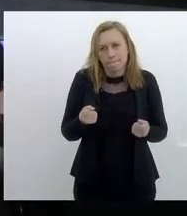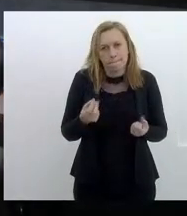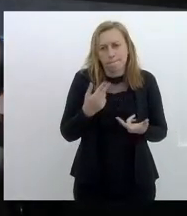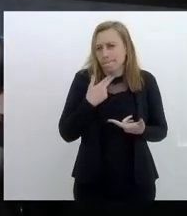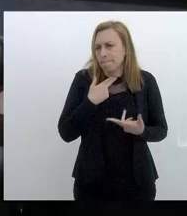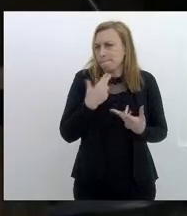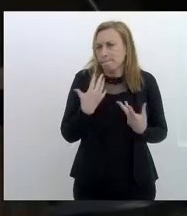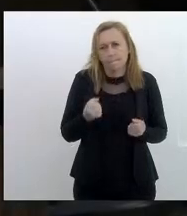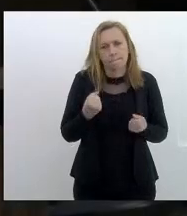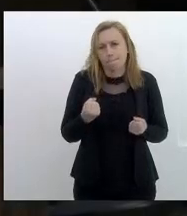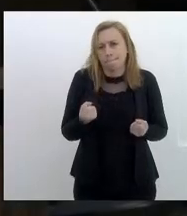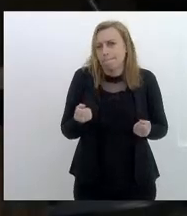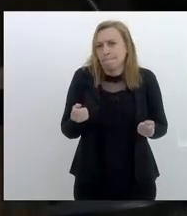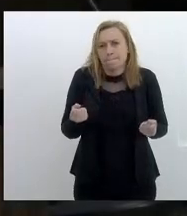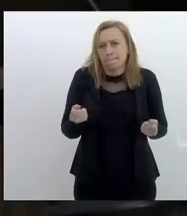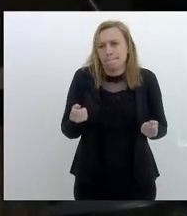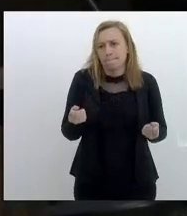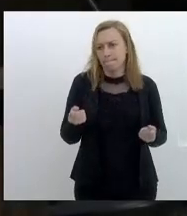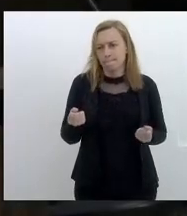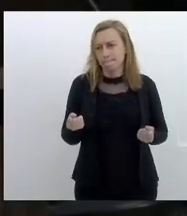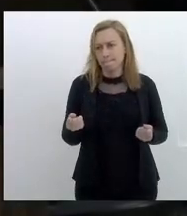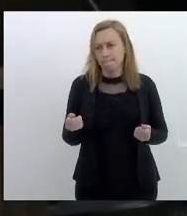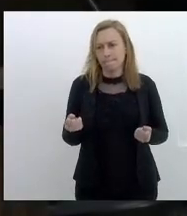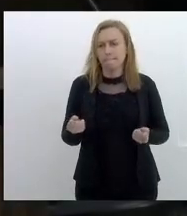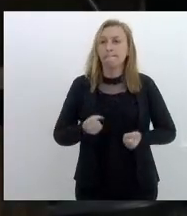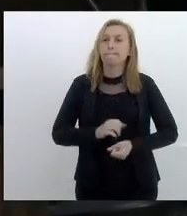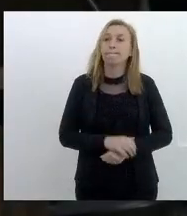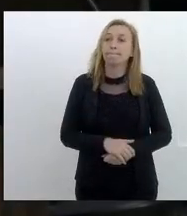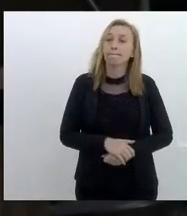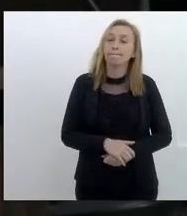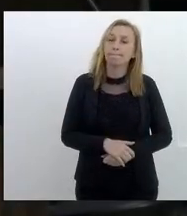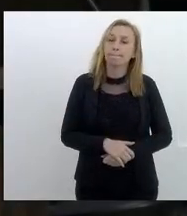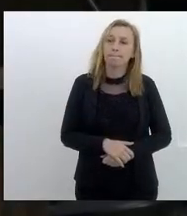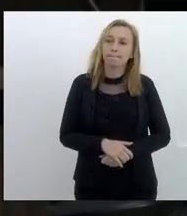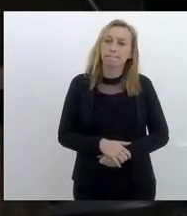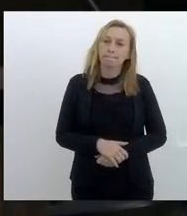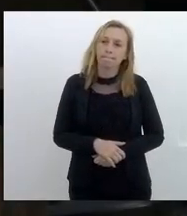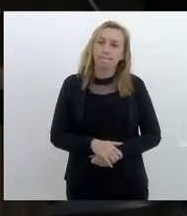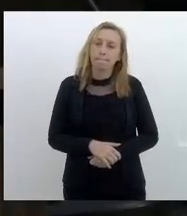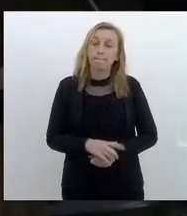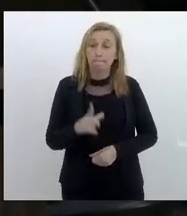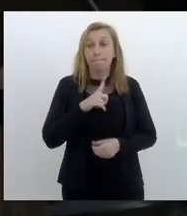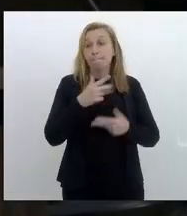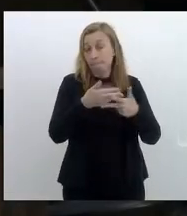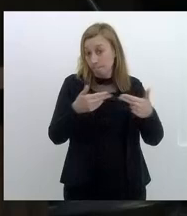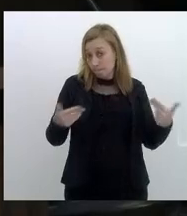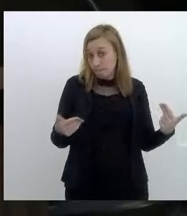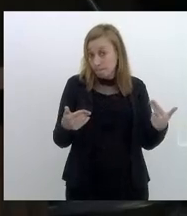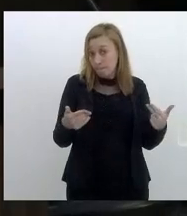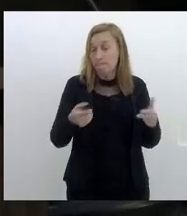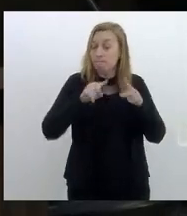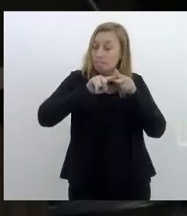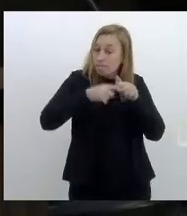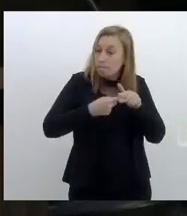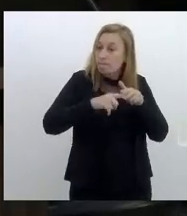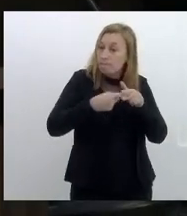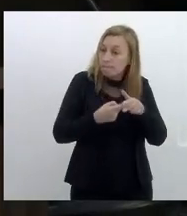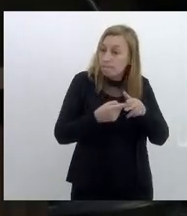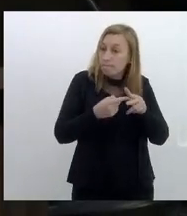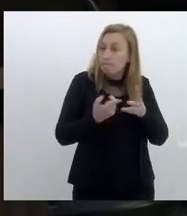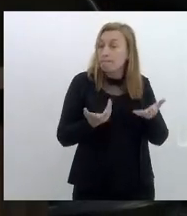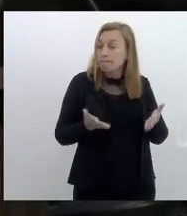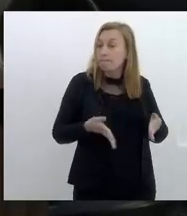aqui não pode ser admitido aqui tem coisas a ser acertada